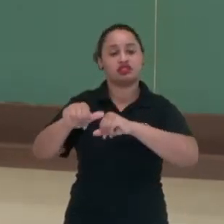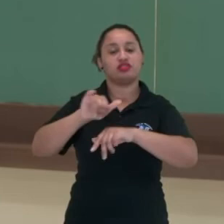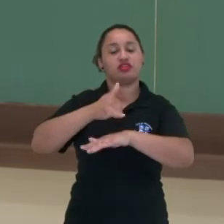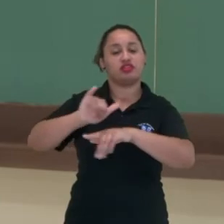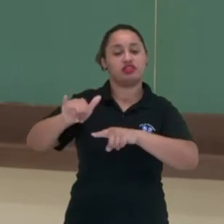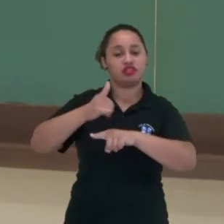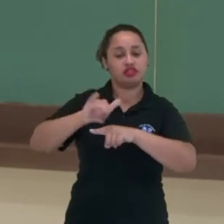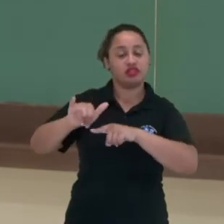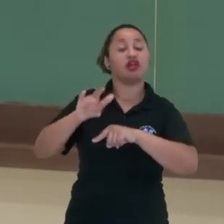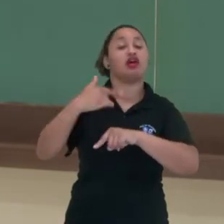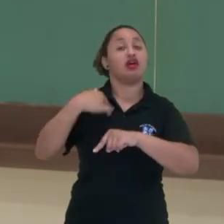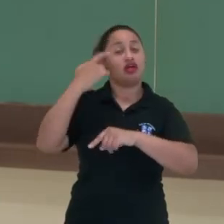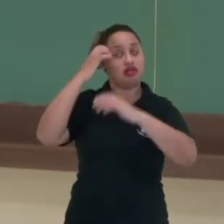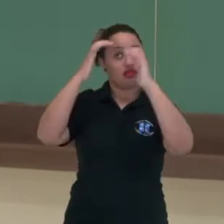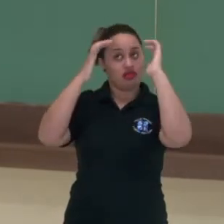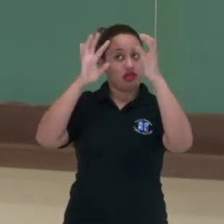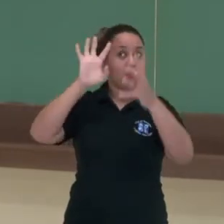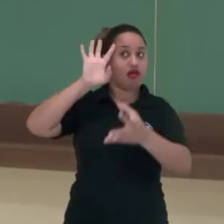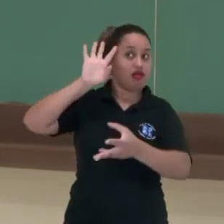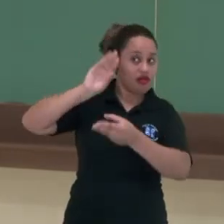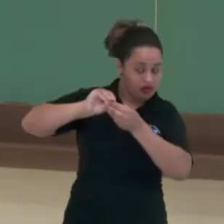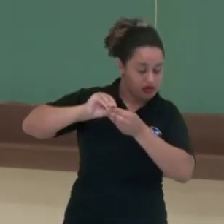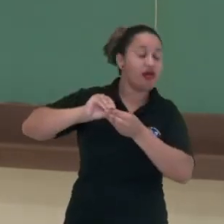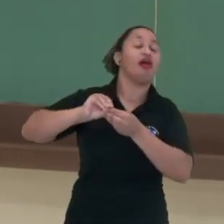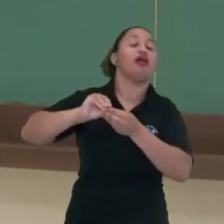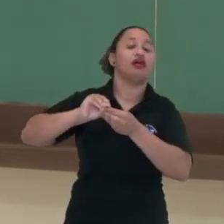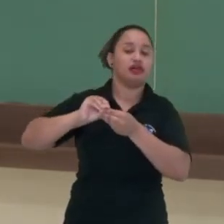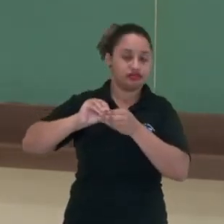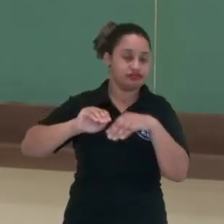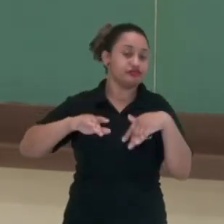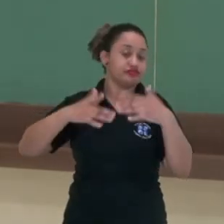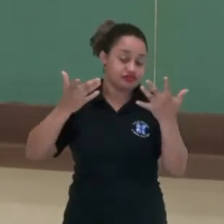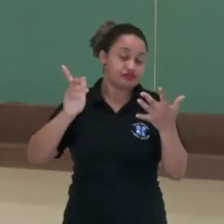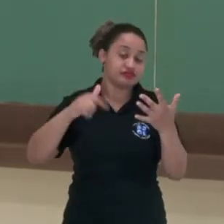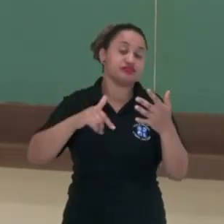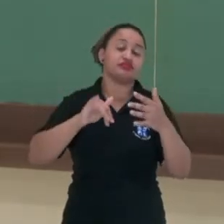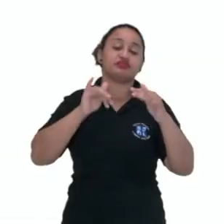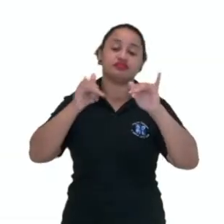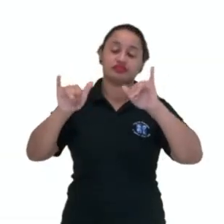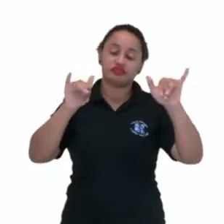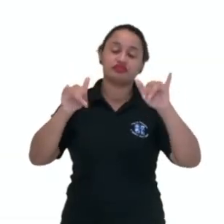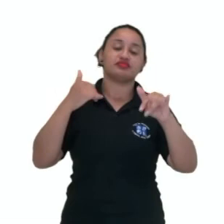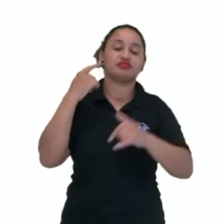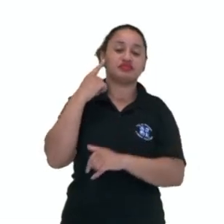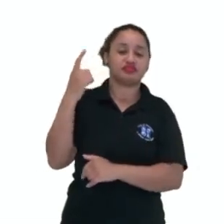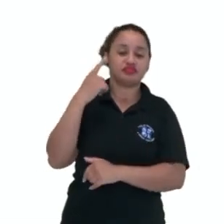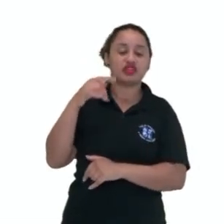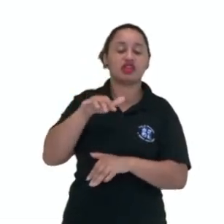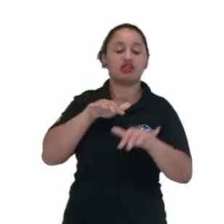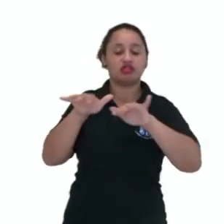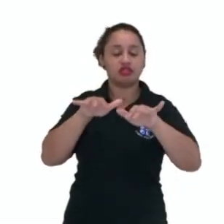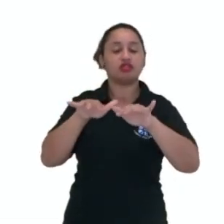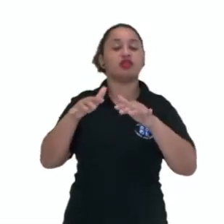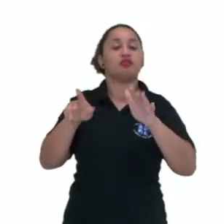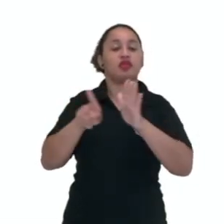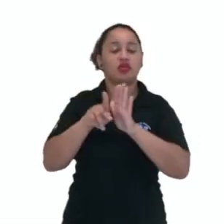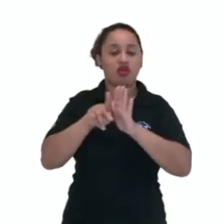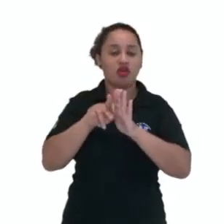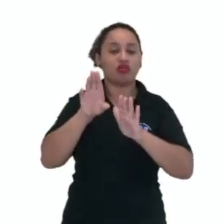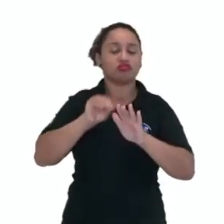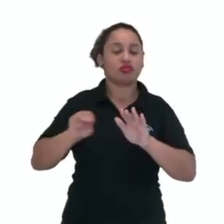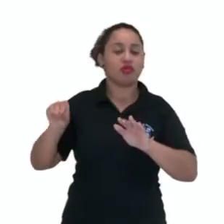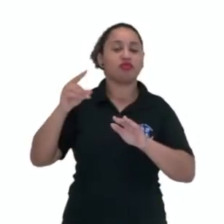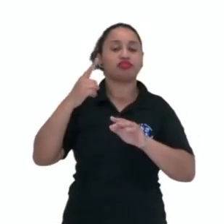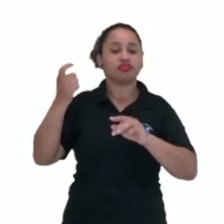vai compreender aquilo que eu estou falando. Então, a energia sonora é produzida pelas vibrações sonoras, né? As